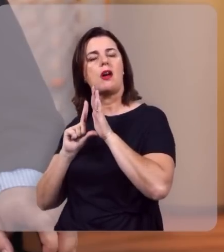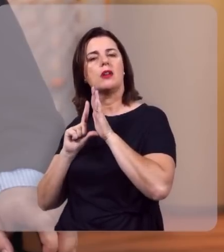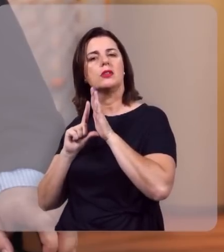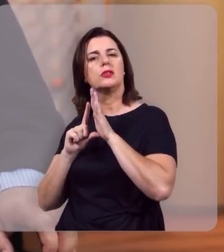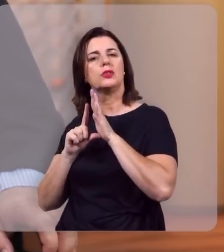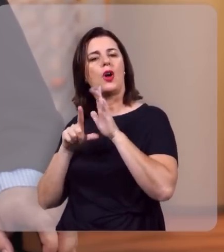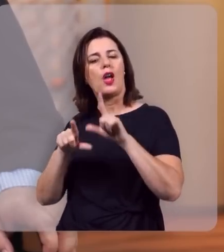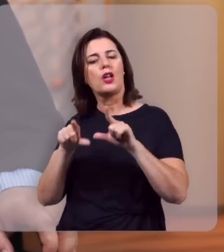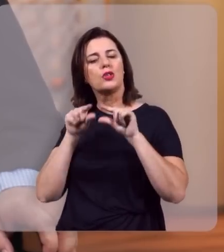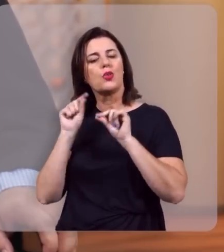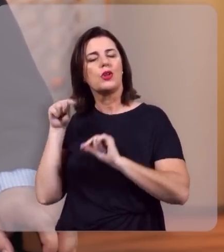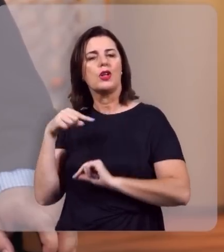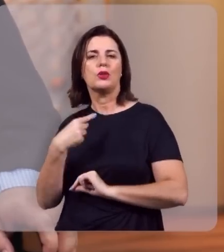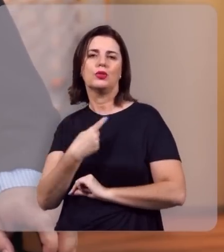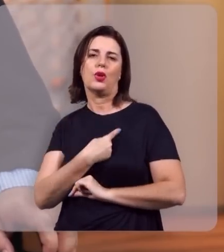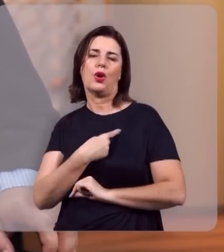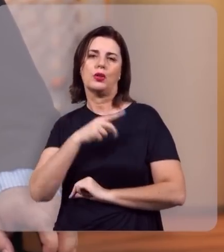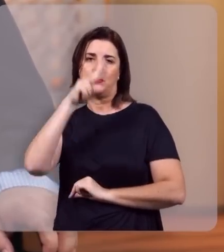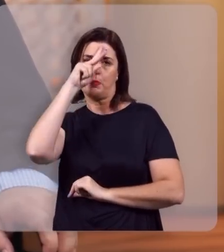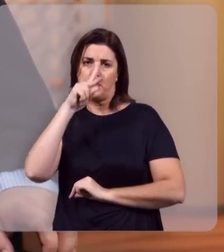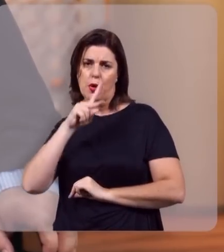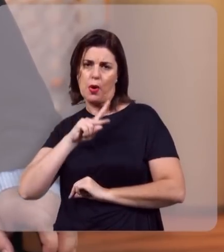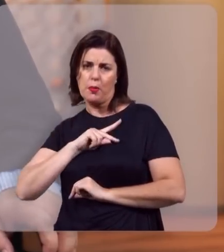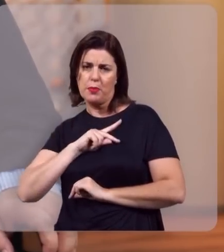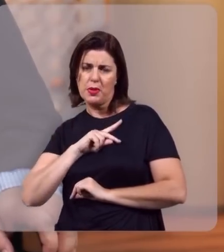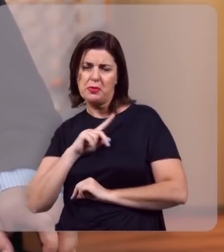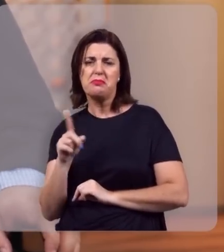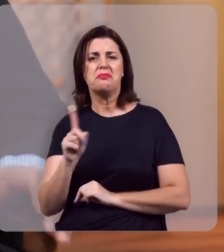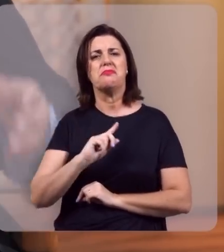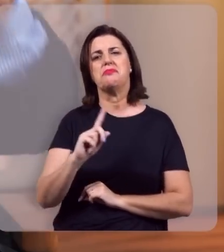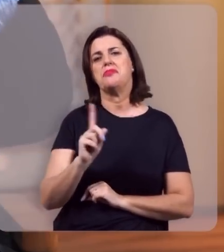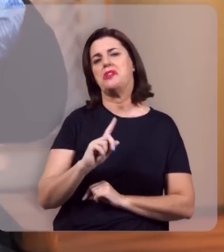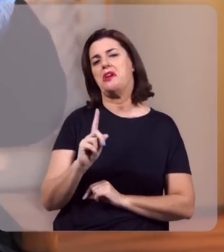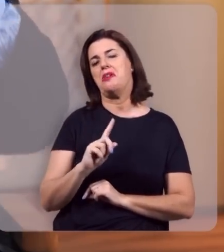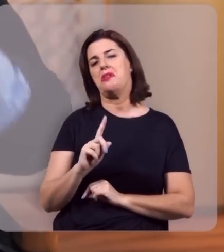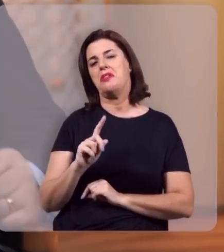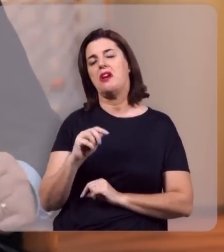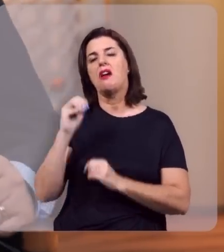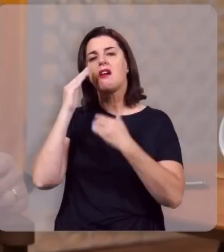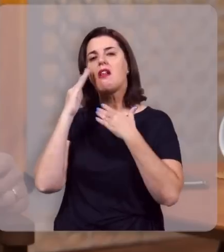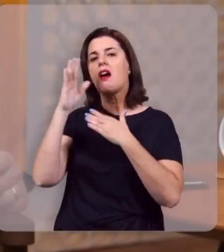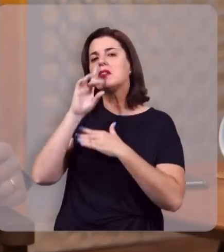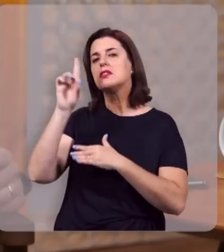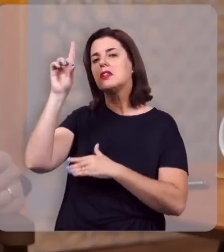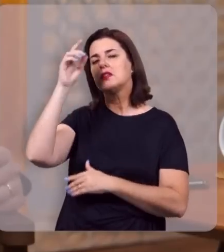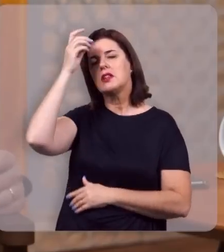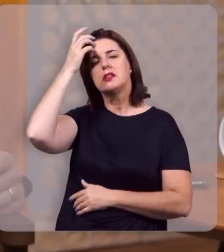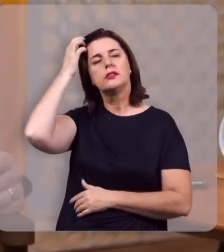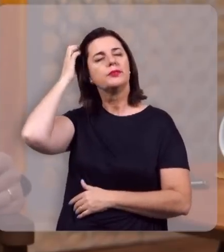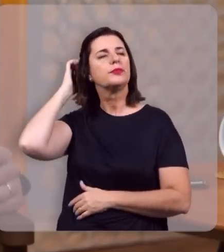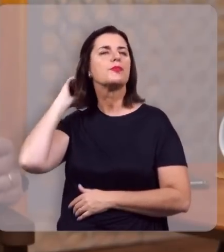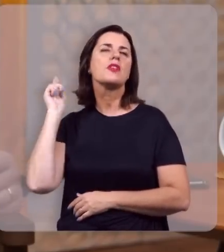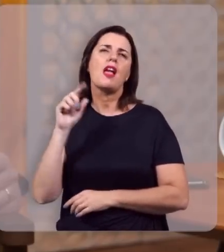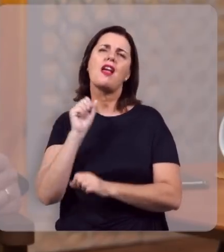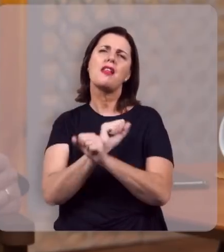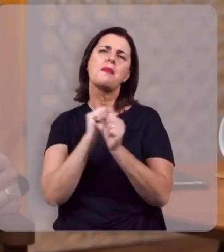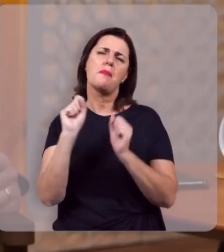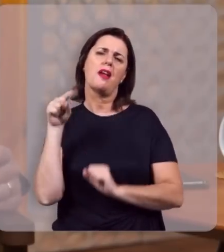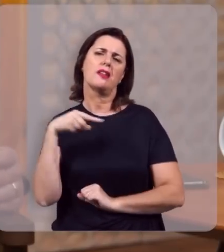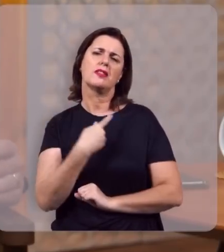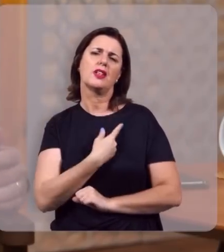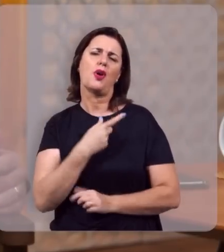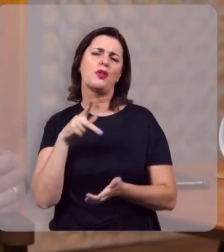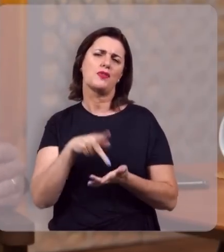nos predestinou. Não é por nossa causa, meu amigo reverendo Rodrigo, e graças a Deus por isso. E isso é libertador,